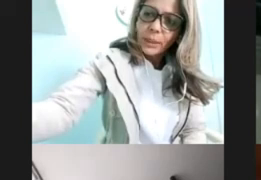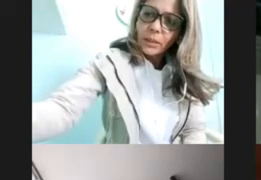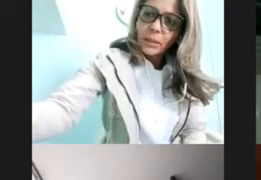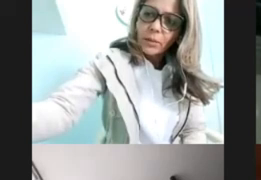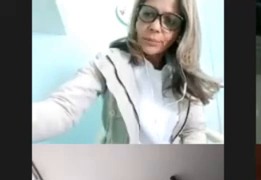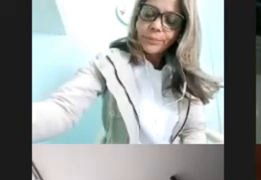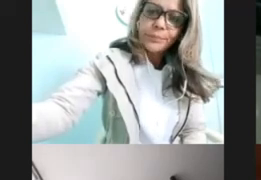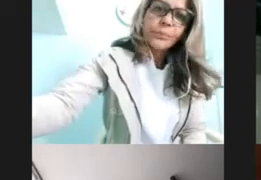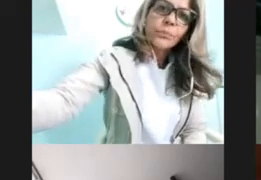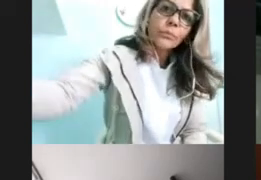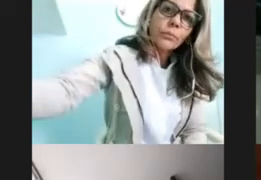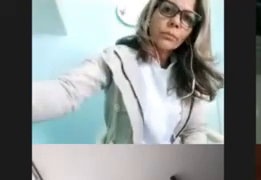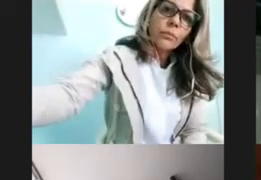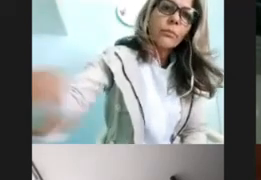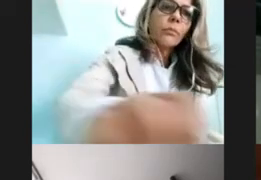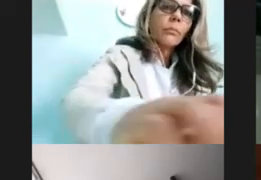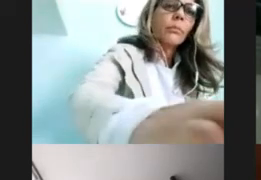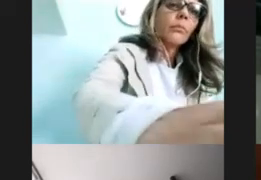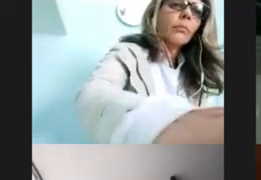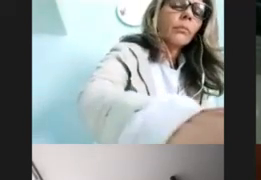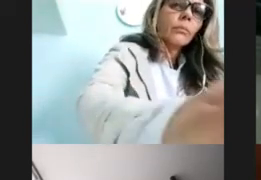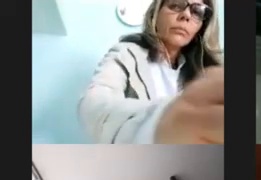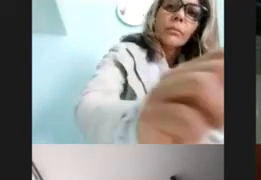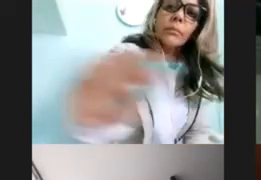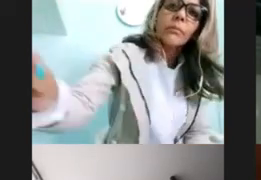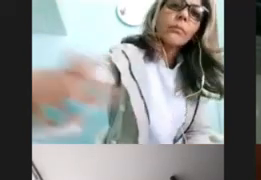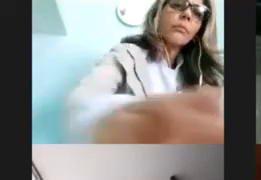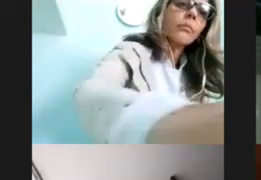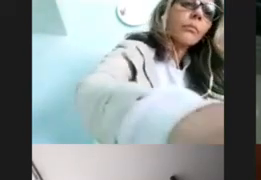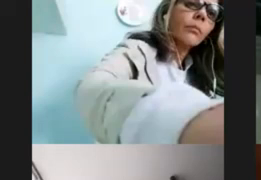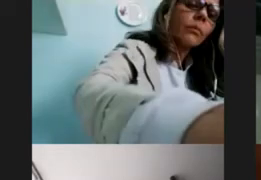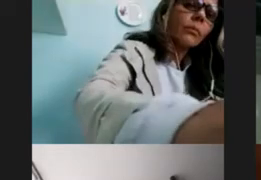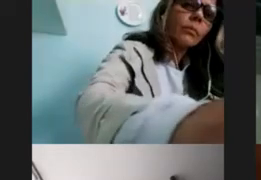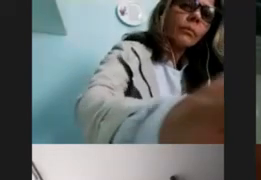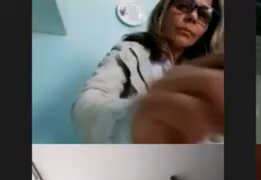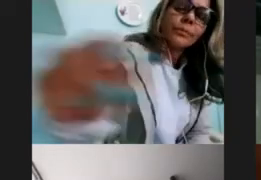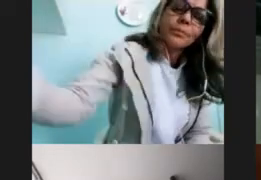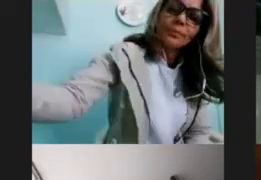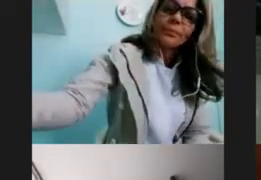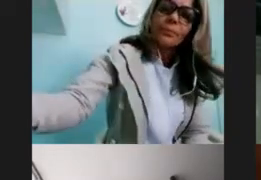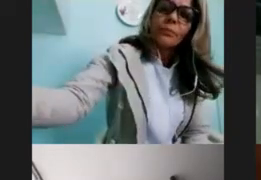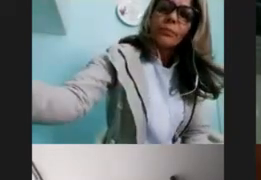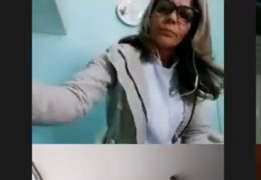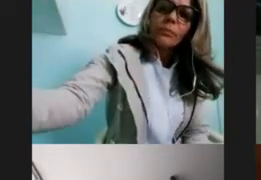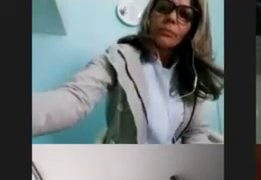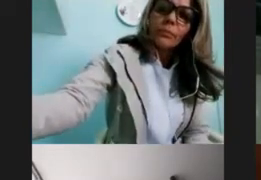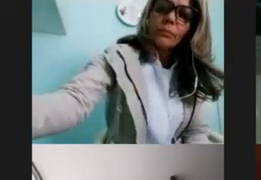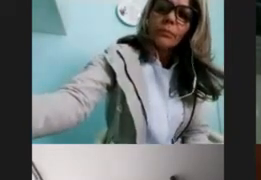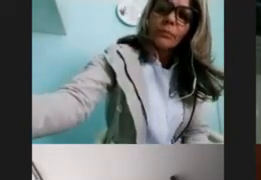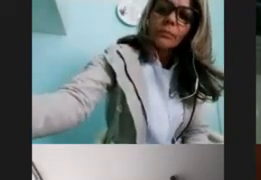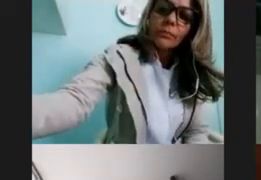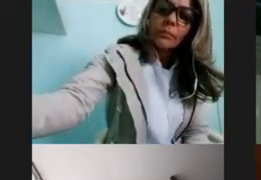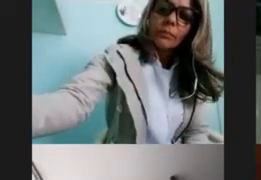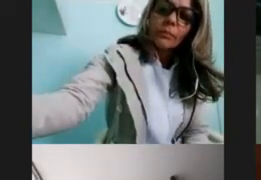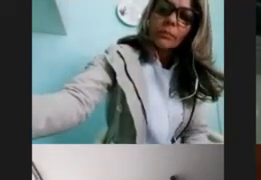Lição. Poxa. Né? Estou passando por alguma dificuldade. O que que o mundo está querendo me dizer? Ah, está